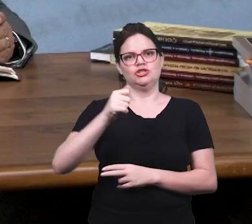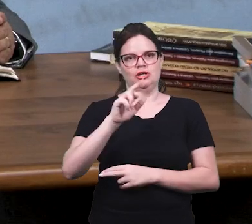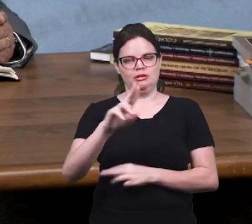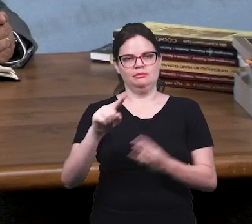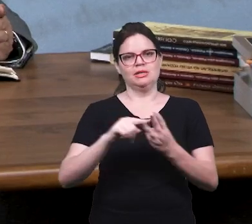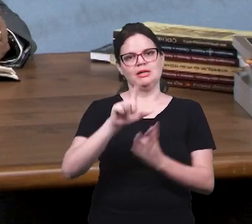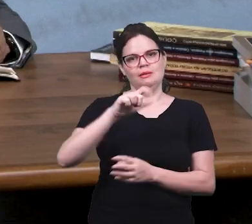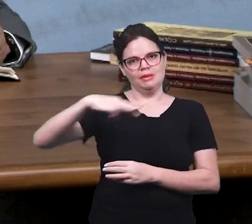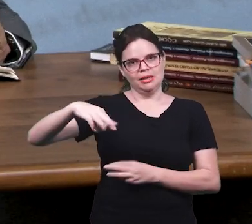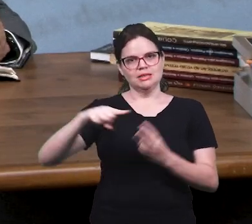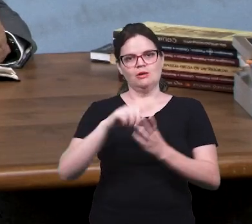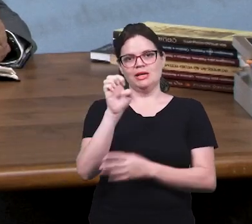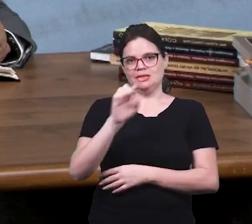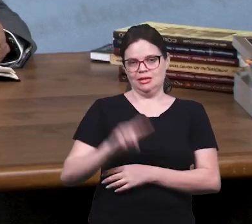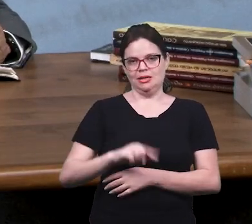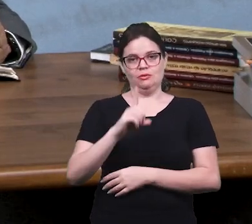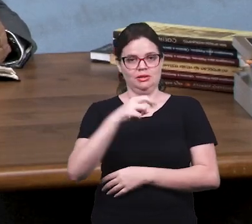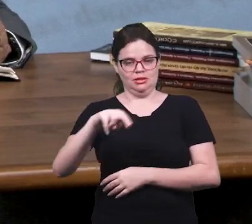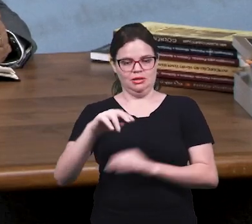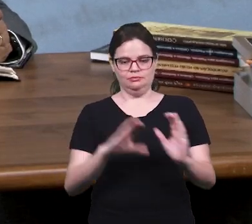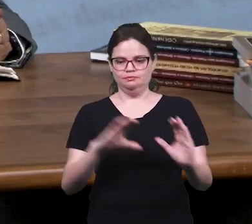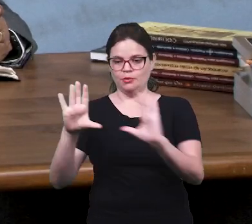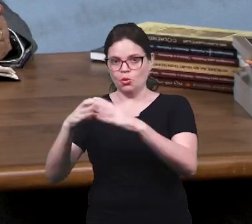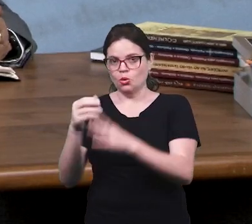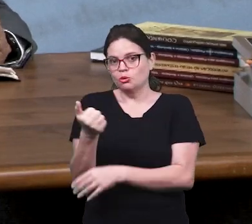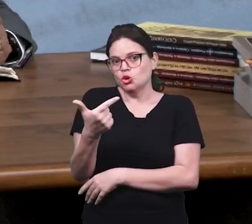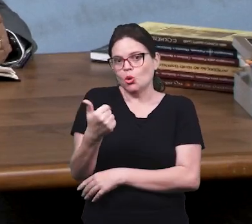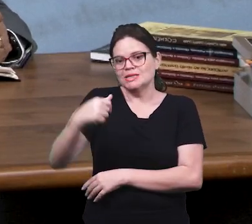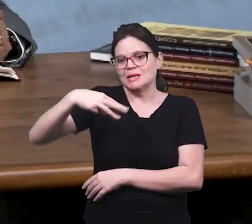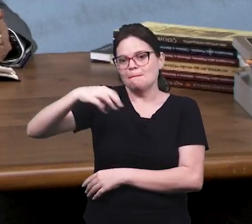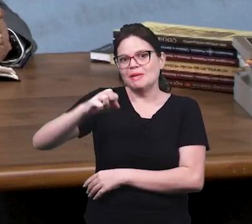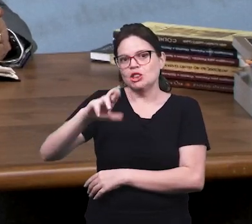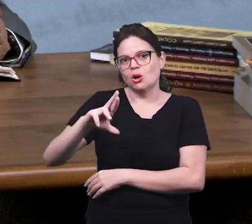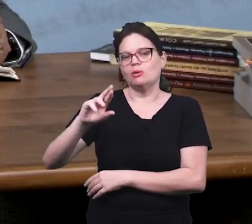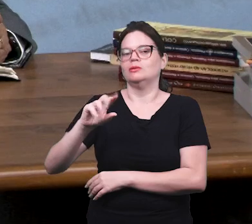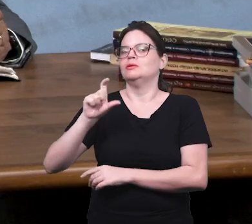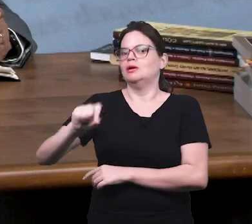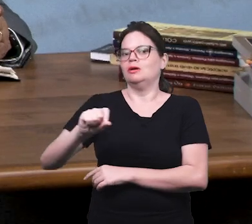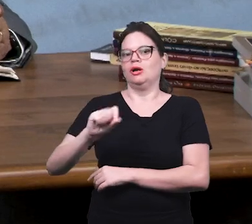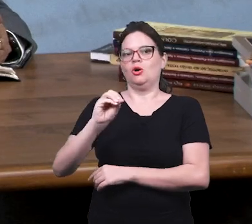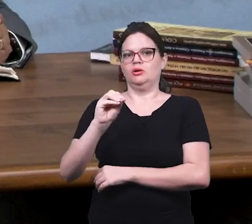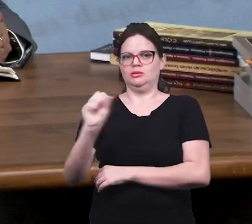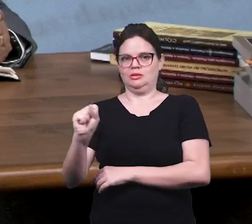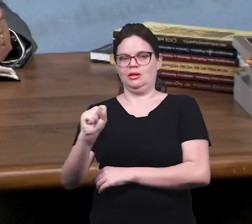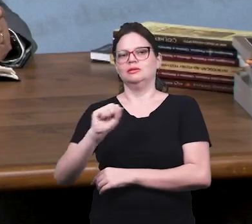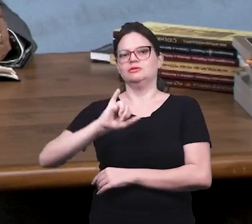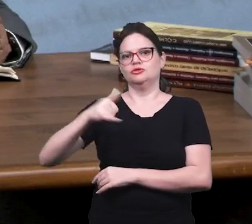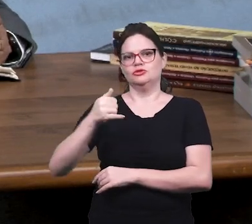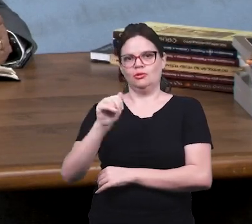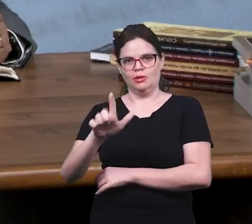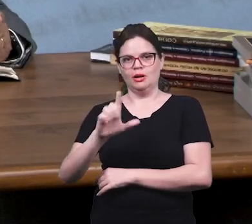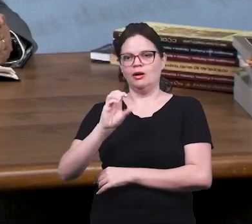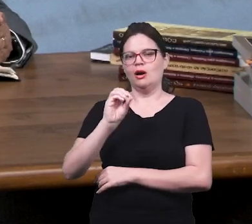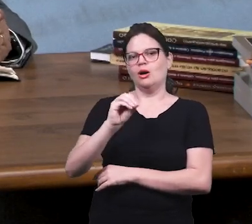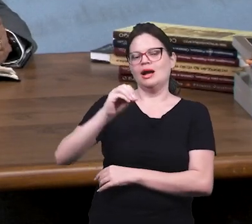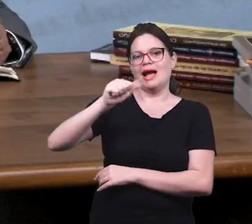Daniel, e 12 profetas menores, Oséias, Joel, Amós,